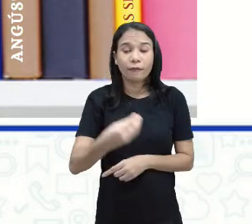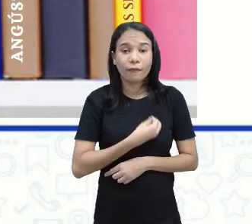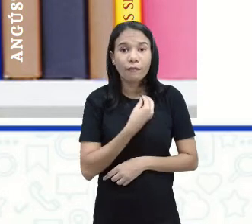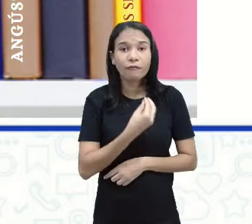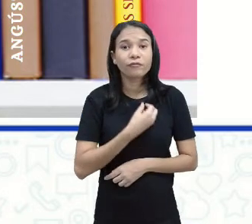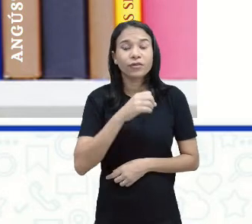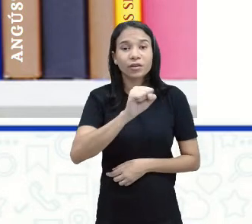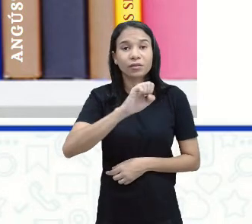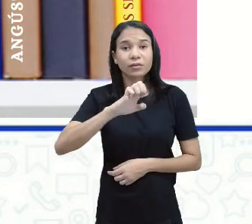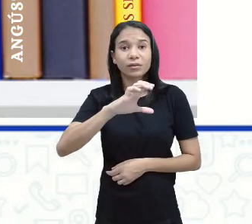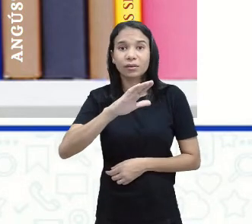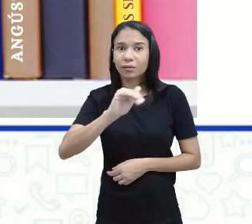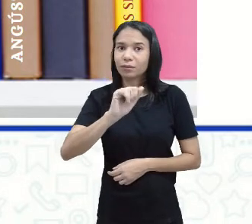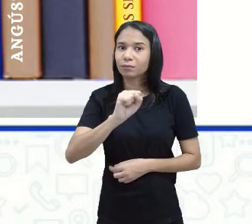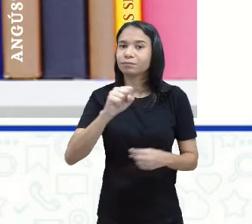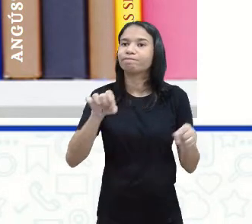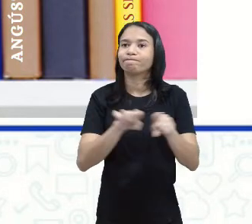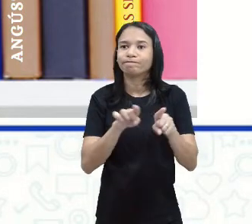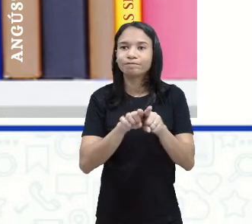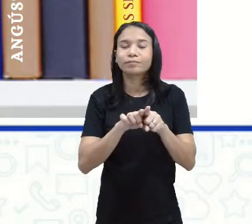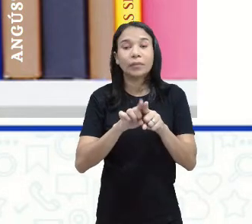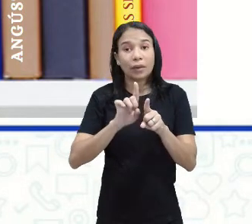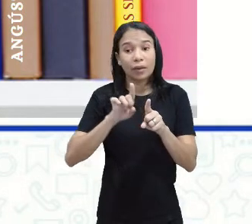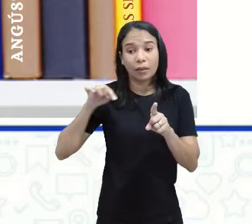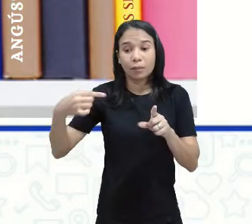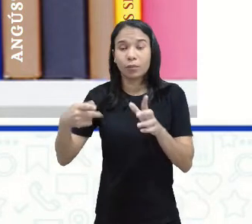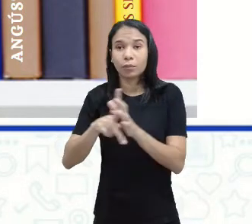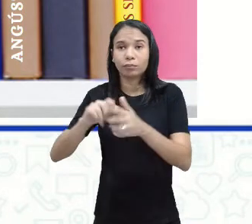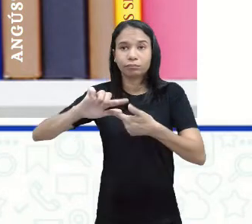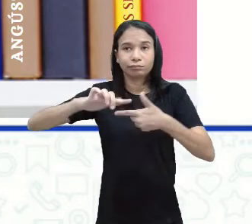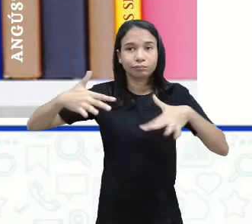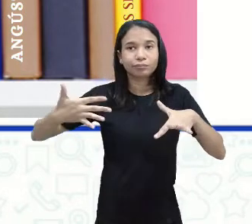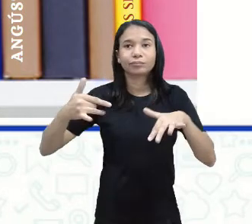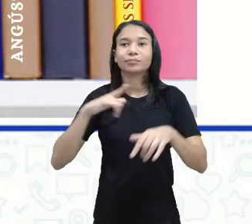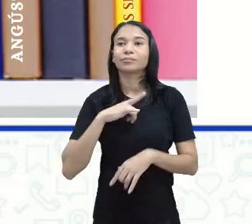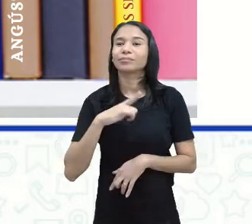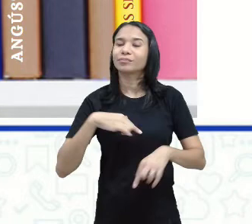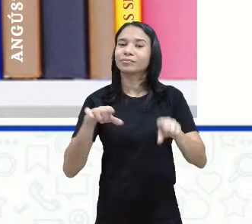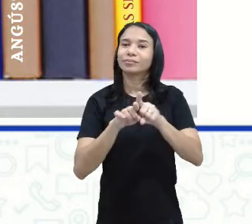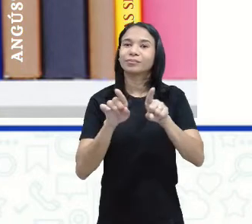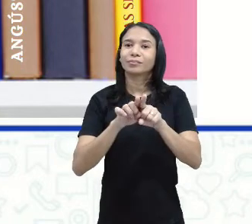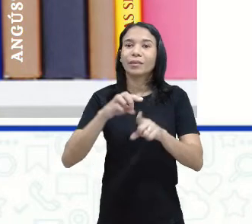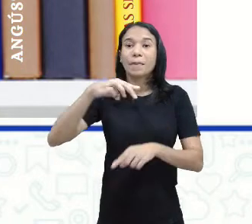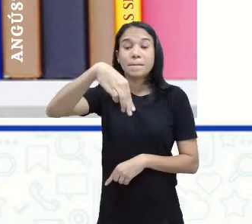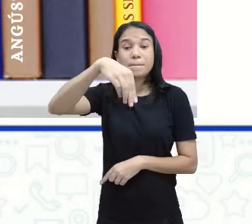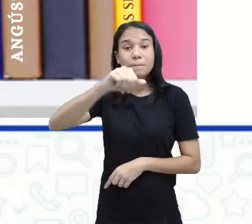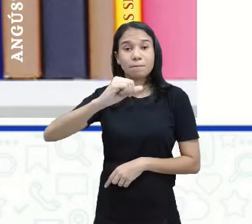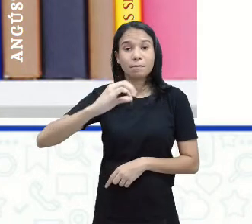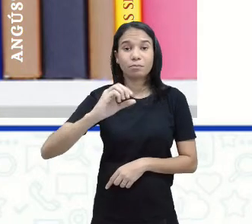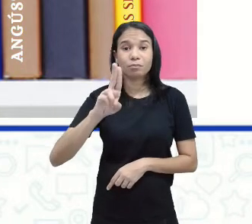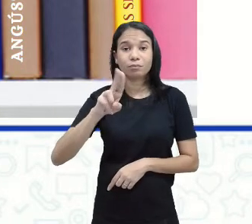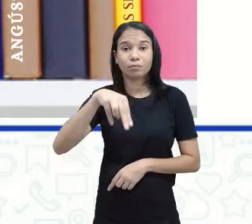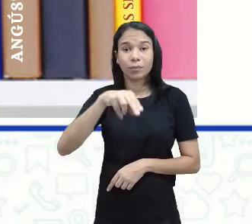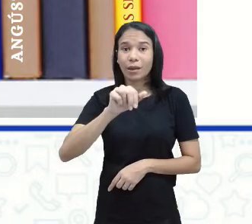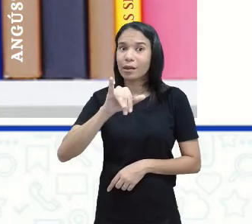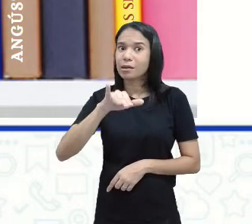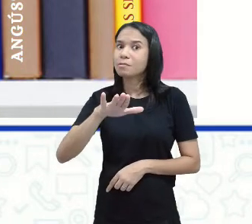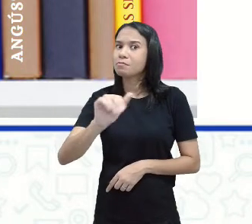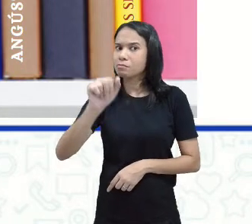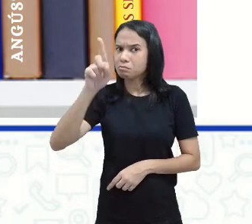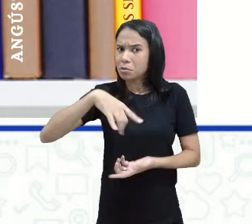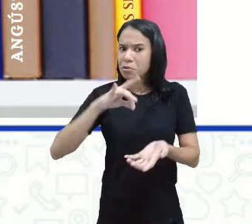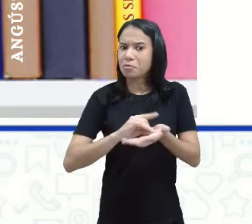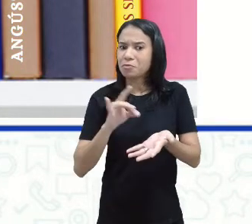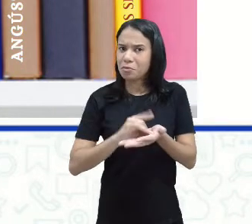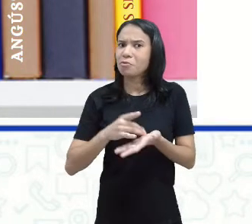Secas, de Graciliano, que já na fase posterior do modernismo. Né? Macunaíma, que também é um ícone